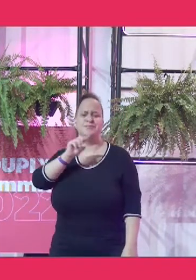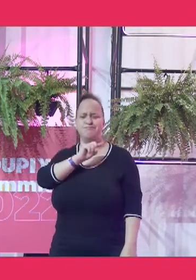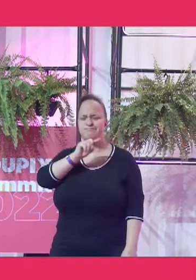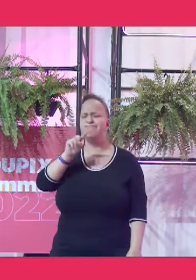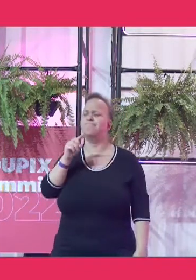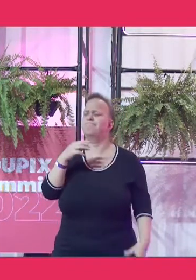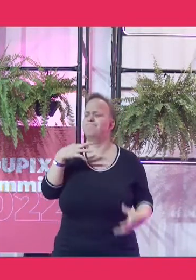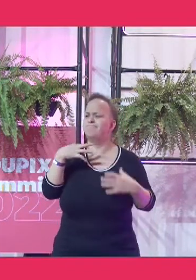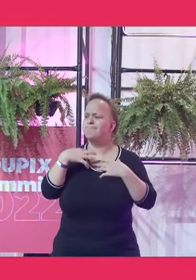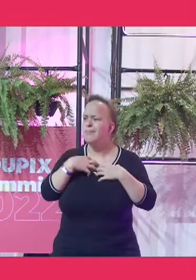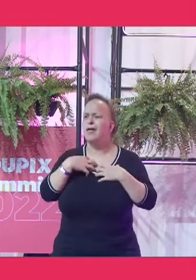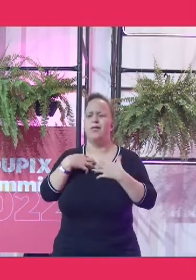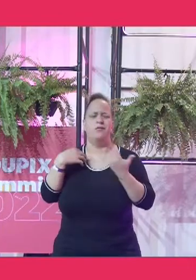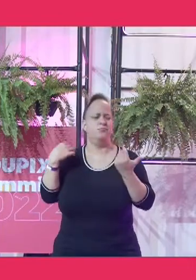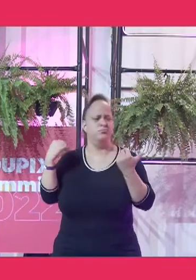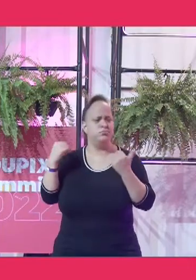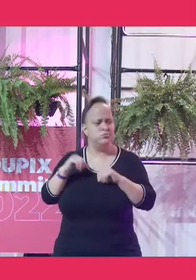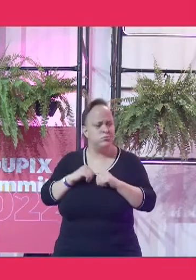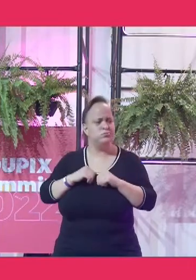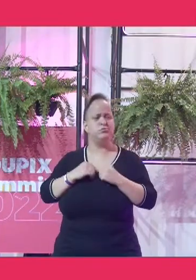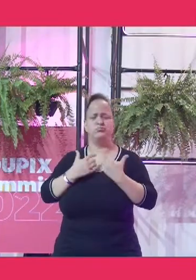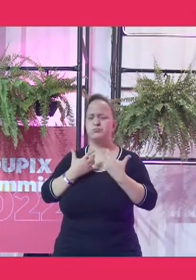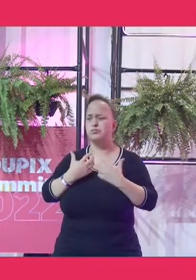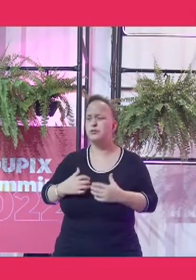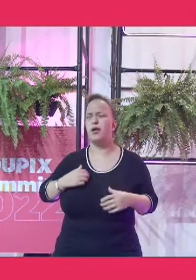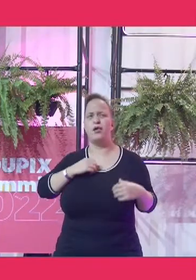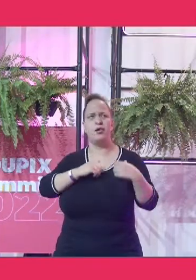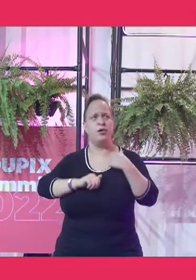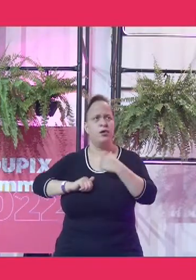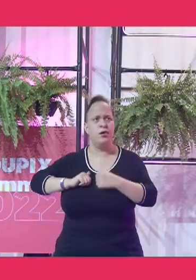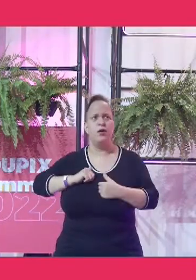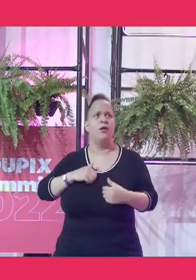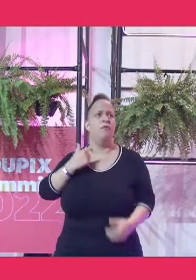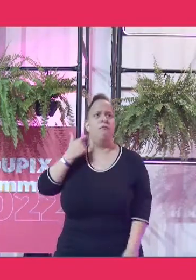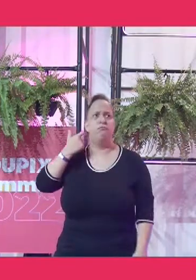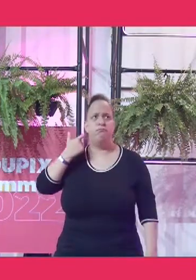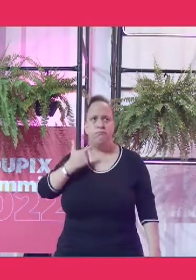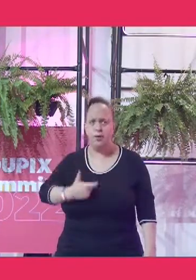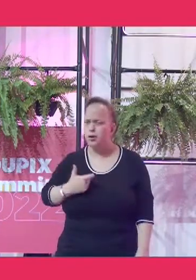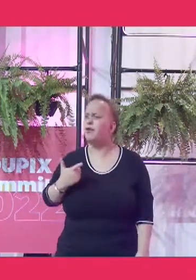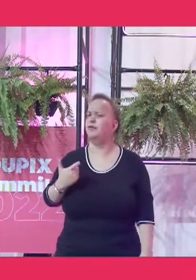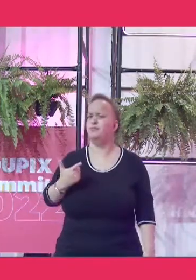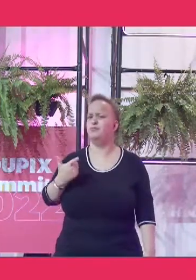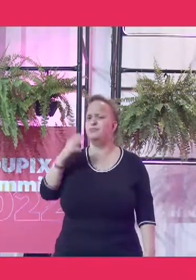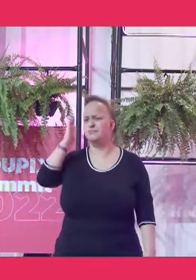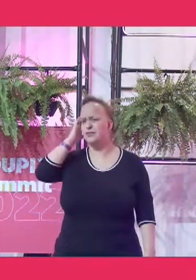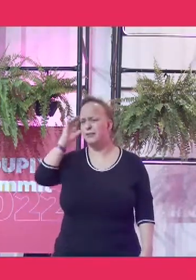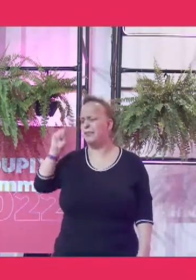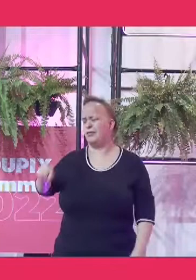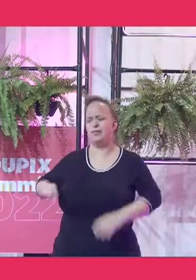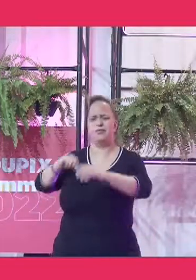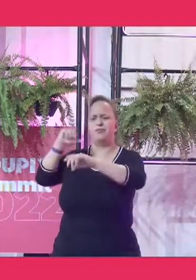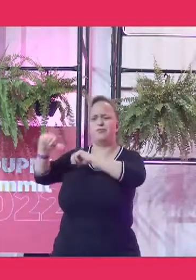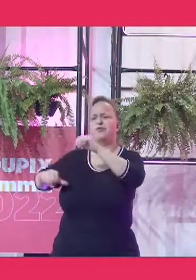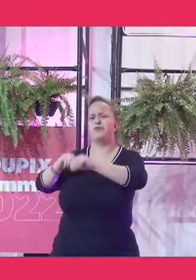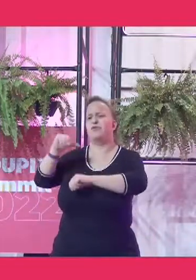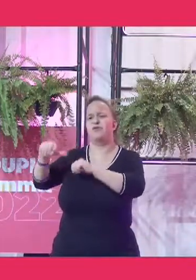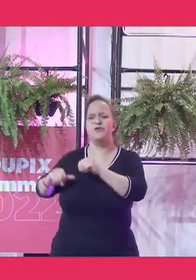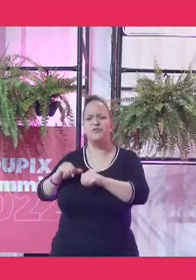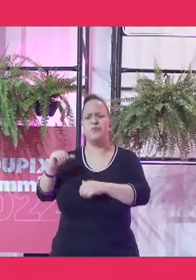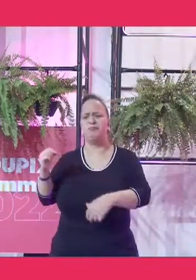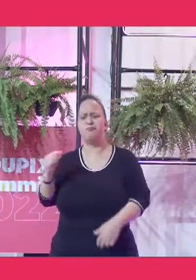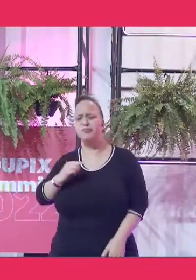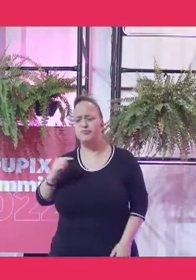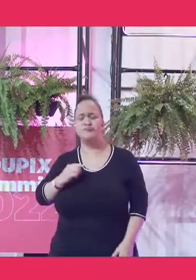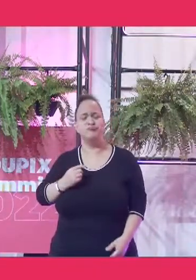sentindo frustrado, cansado, ansioso, de saco cheio. Isso aqui tá virando TikTok, só queria postar minhas fotos em